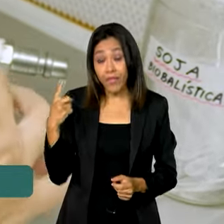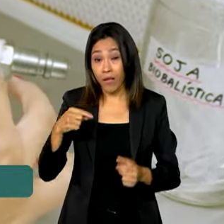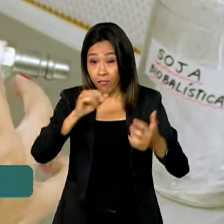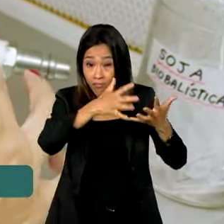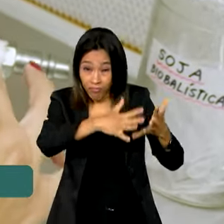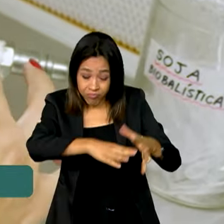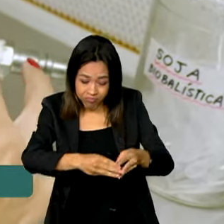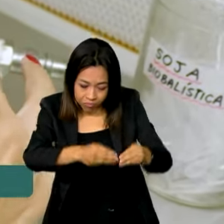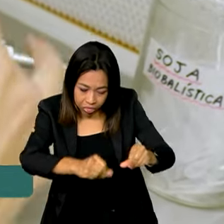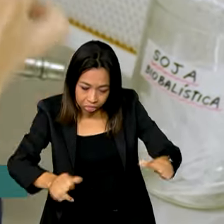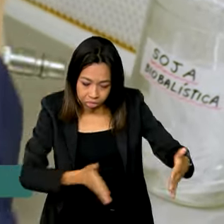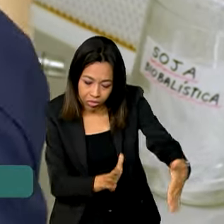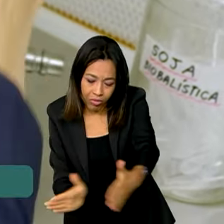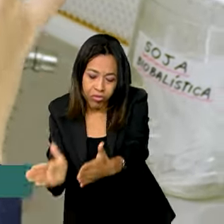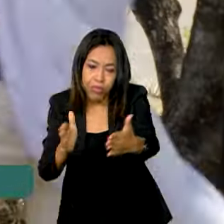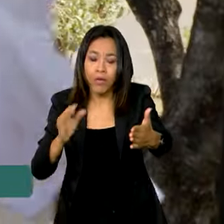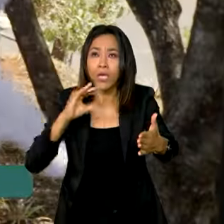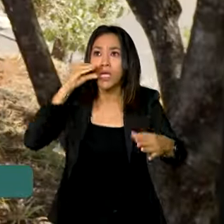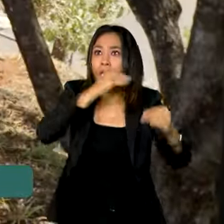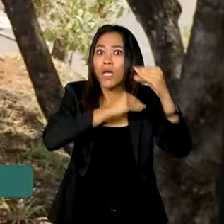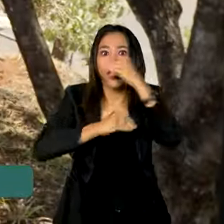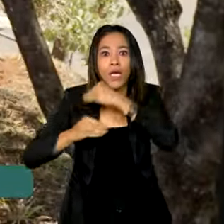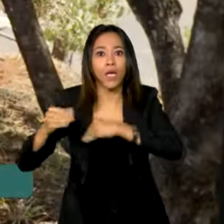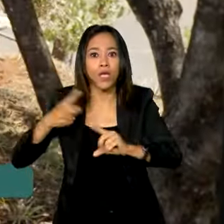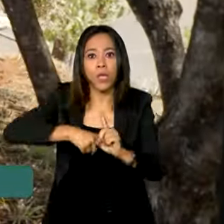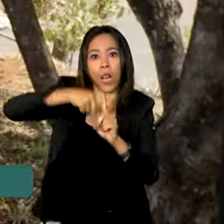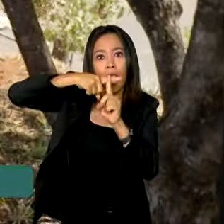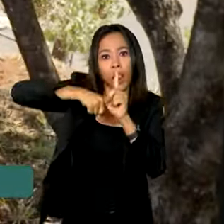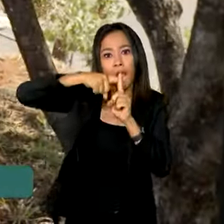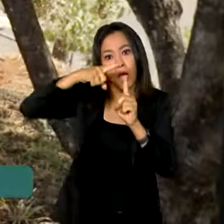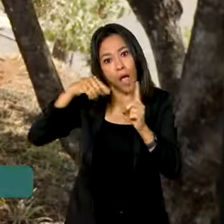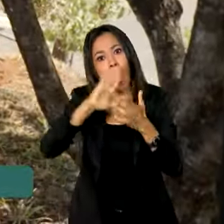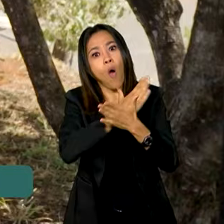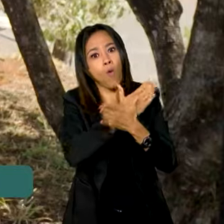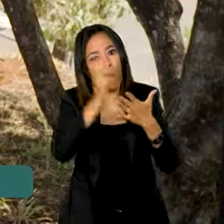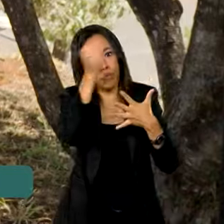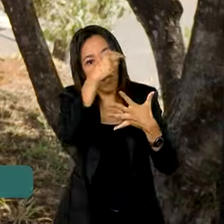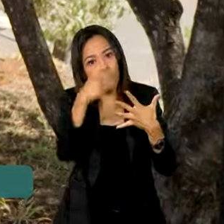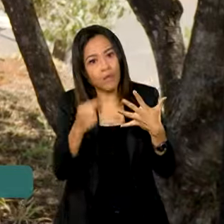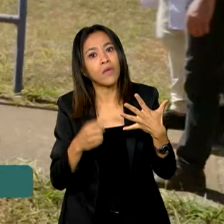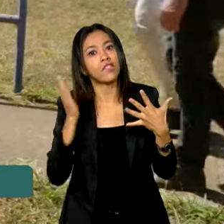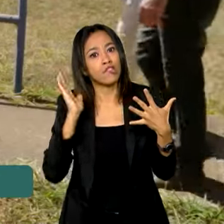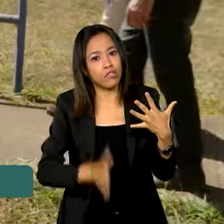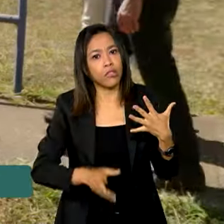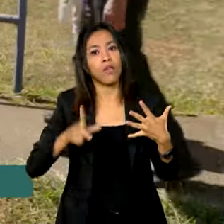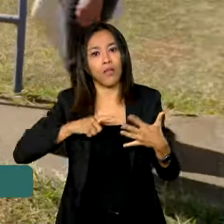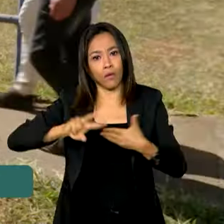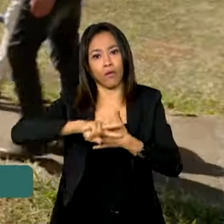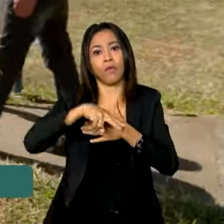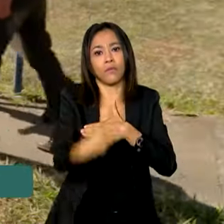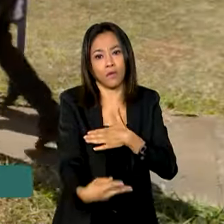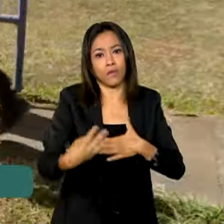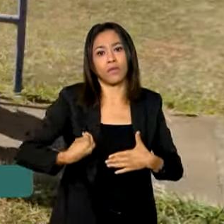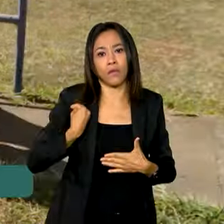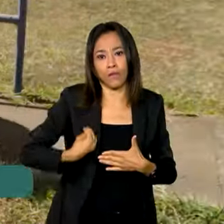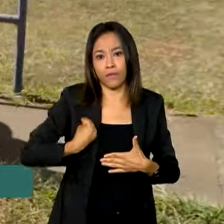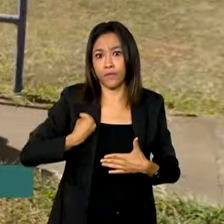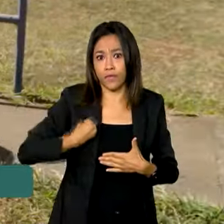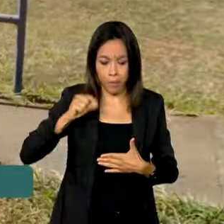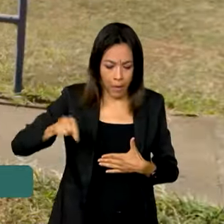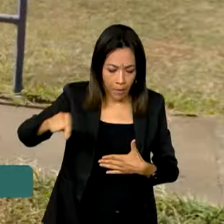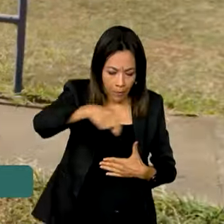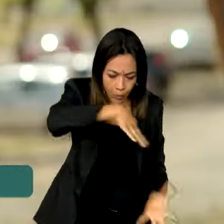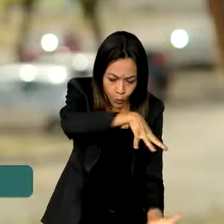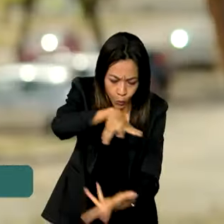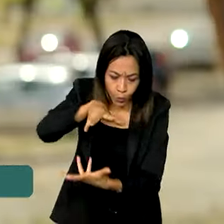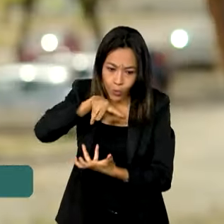Desertificação, inundações, altas temperaturas, essas são algumas das dificuldades que já afetam a vida em diferentes partes do